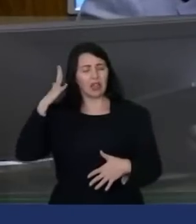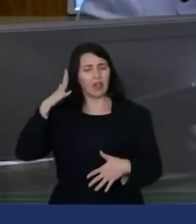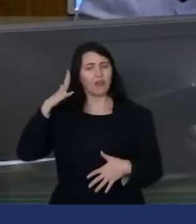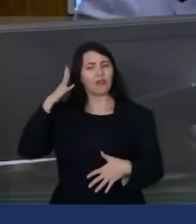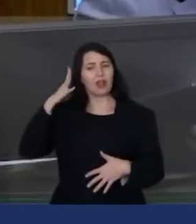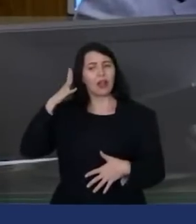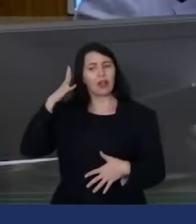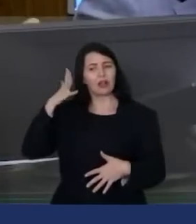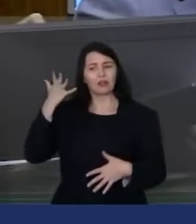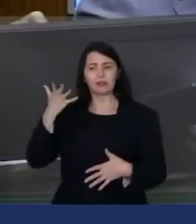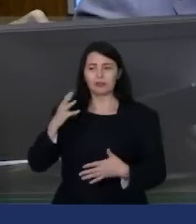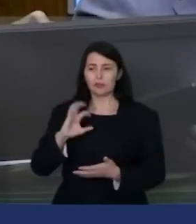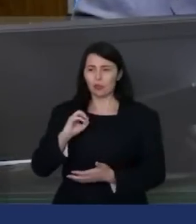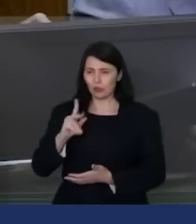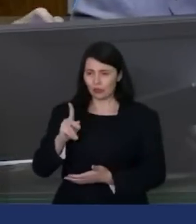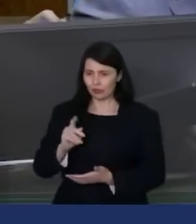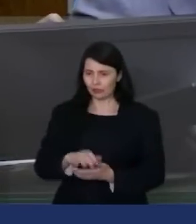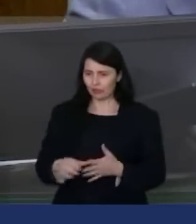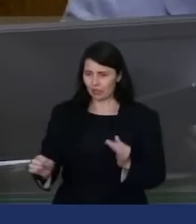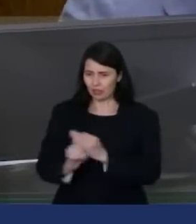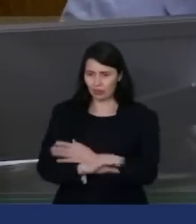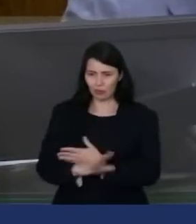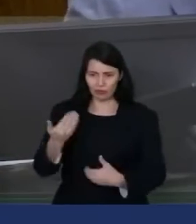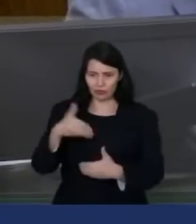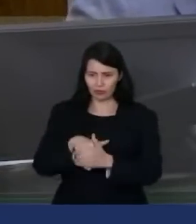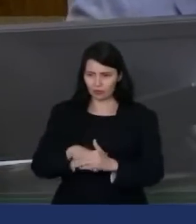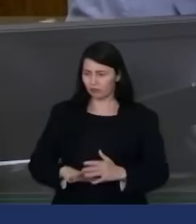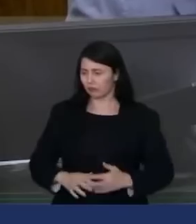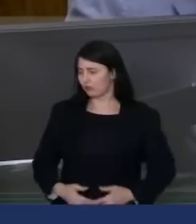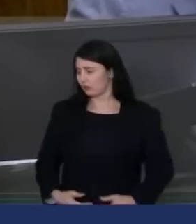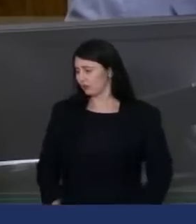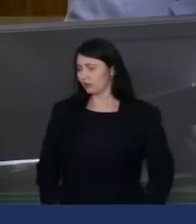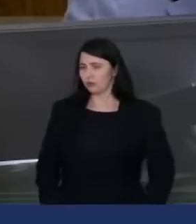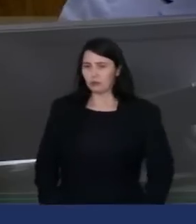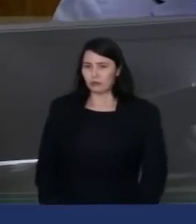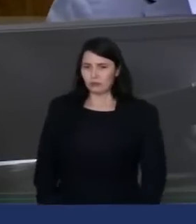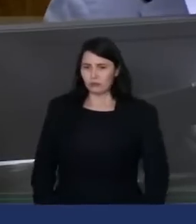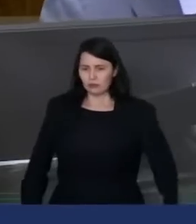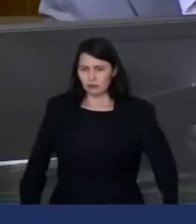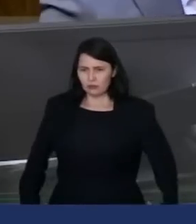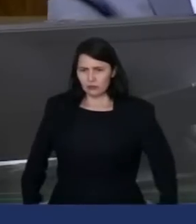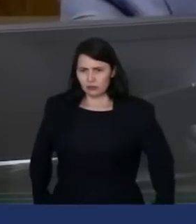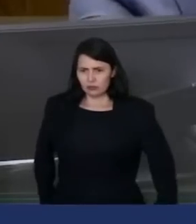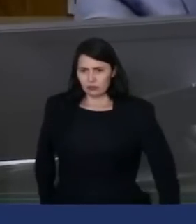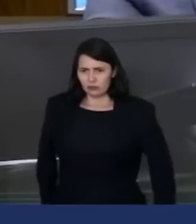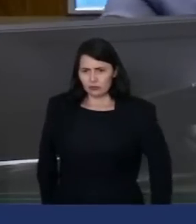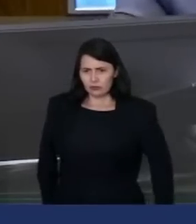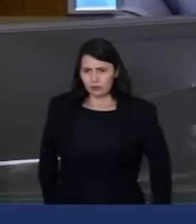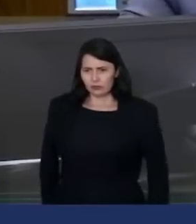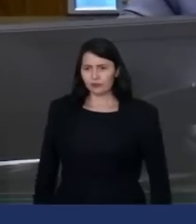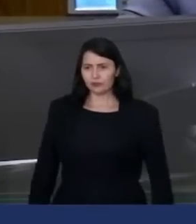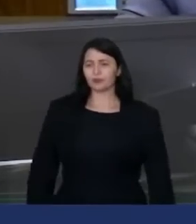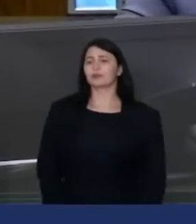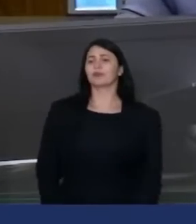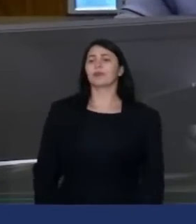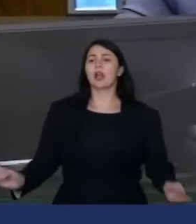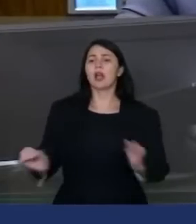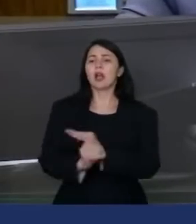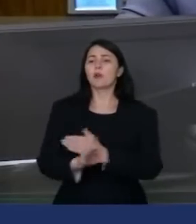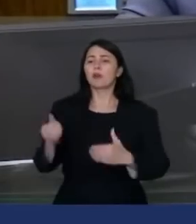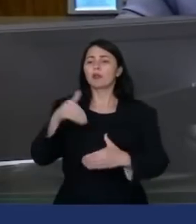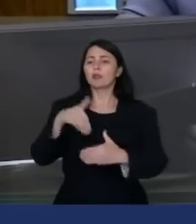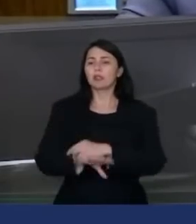as suas posições. Está encerrada a votação. Mas eu ganhei um agora, pelo amor de Deus. Presidente. Encerrada a votação do último destaque.